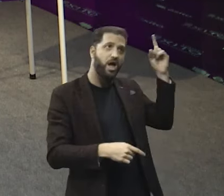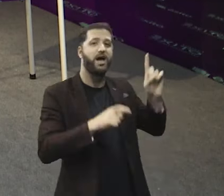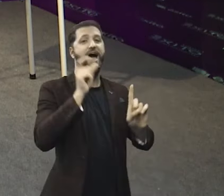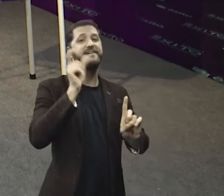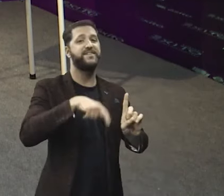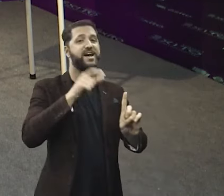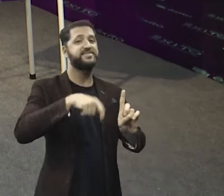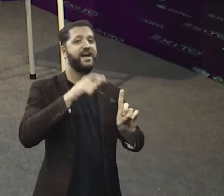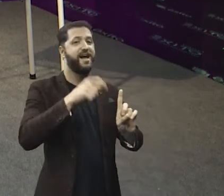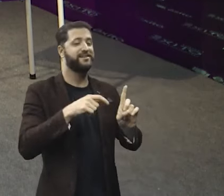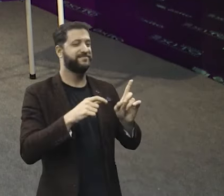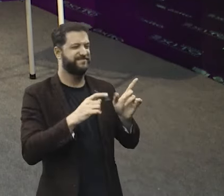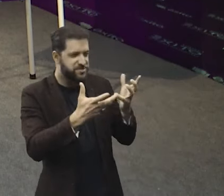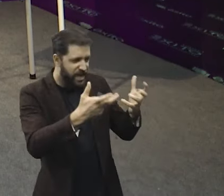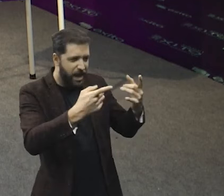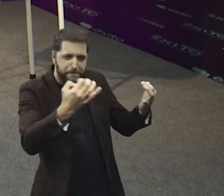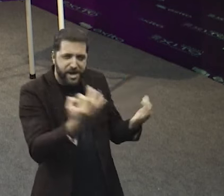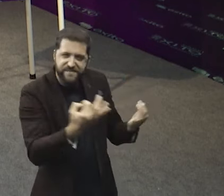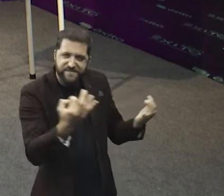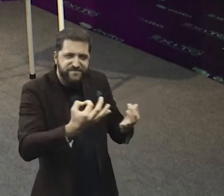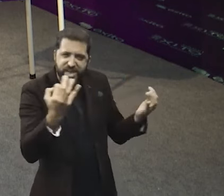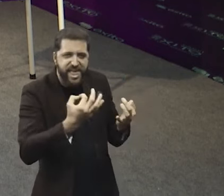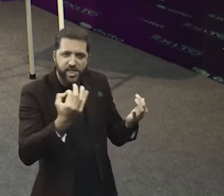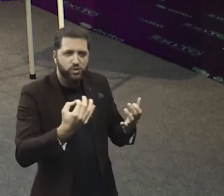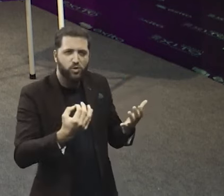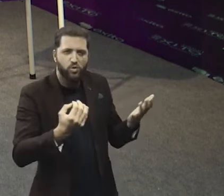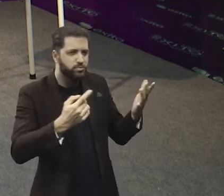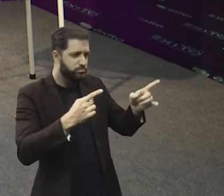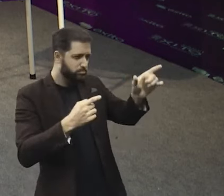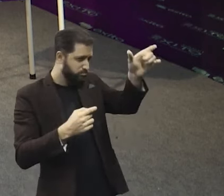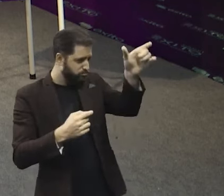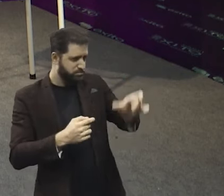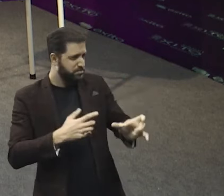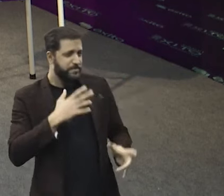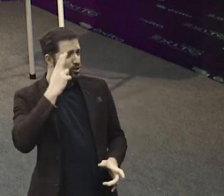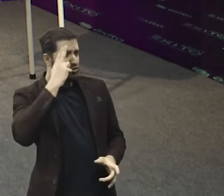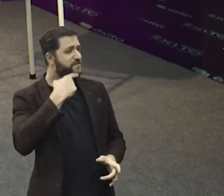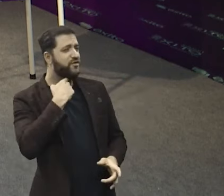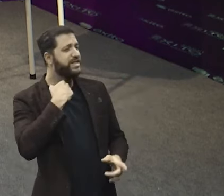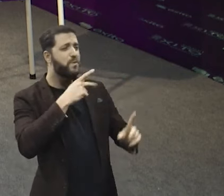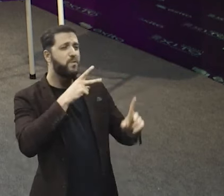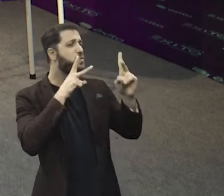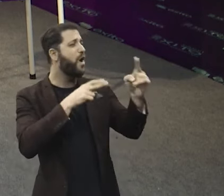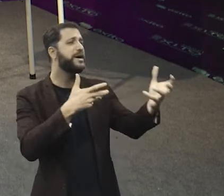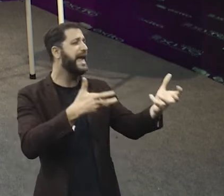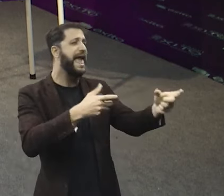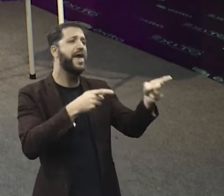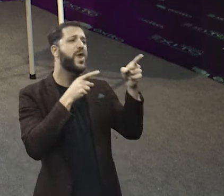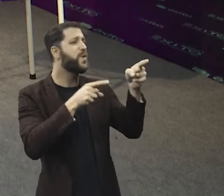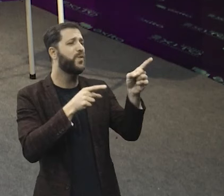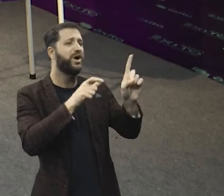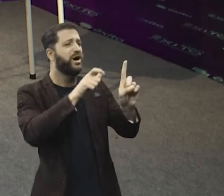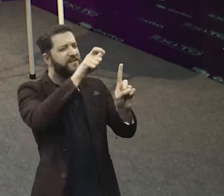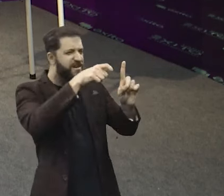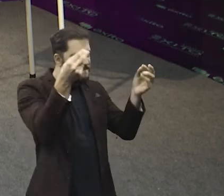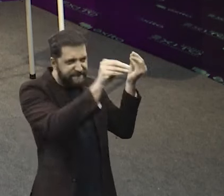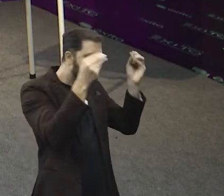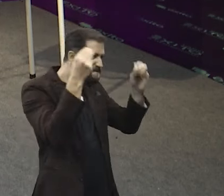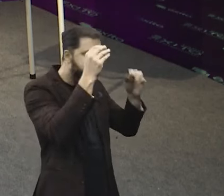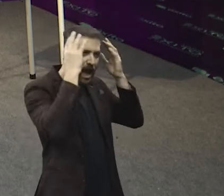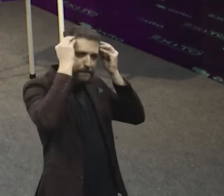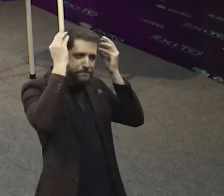forma perfeita tipo assim nossa é o avatar dos meus sonhos era quem eu queria ser e você vai colocar ambiência das